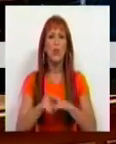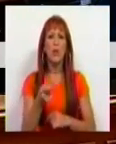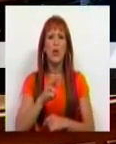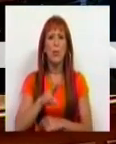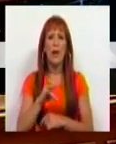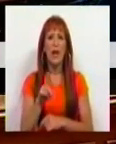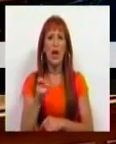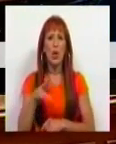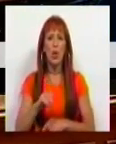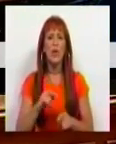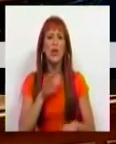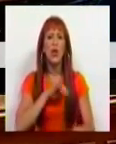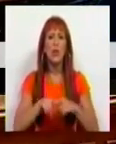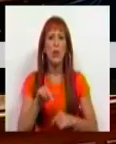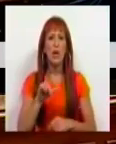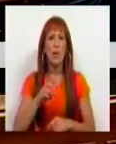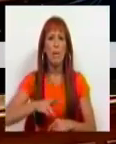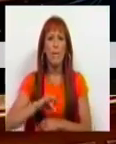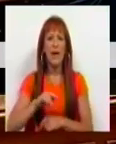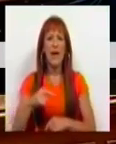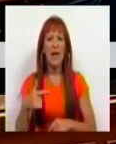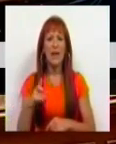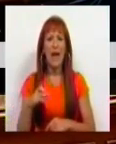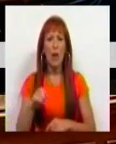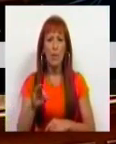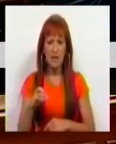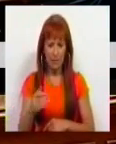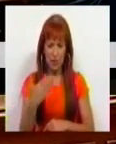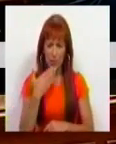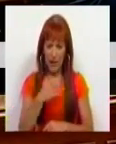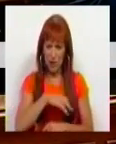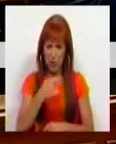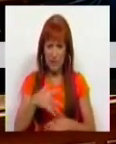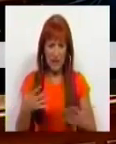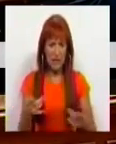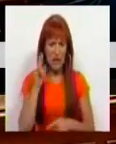Maria Luísa Albuquerque, tem a palavra o Sr. Deputado Miguel Tiago, do PCP. Muito obrigado, Sr. Presidente.